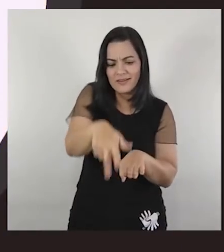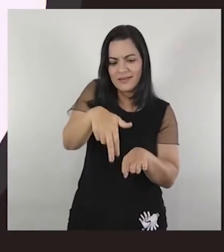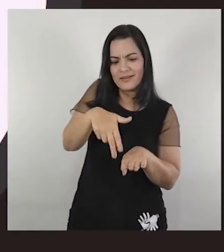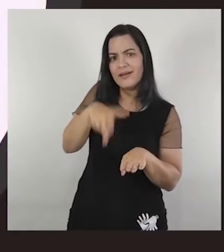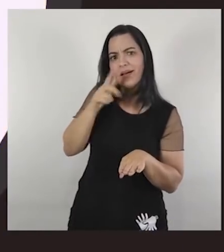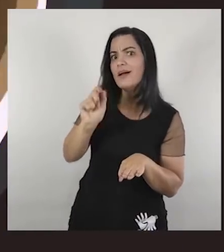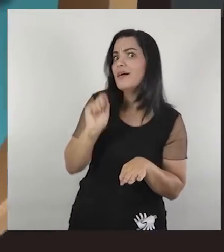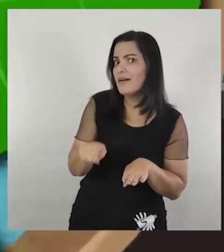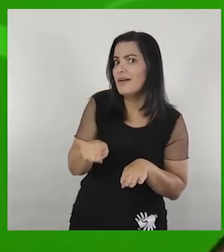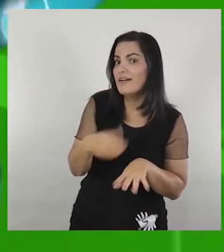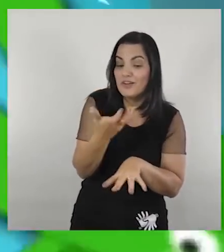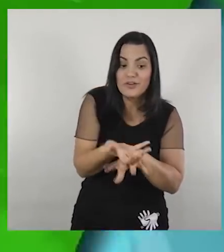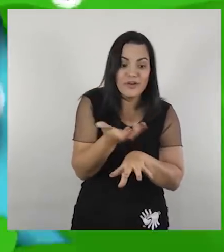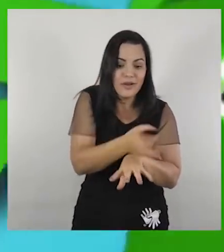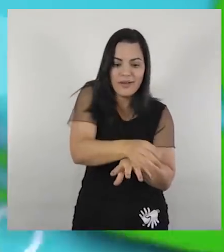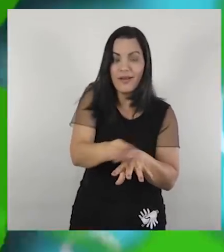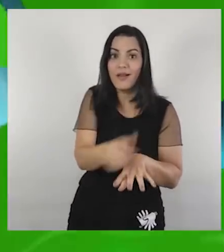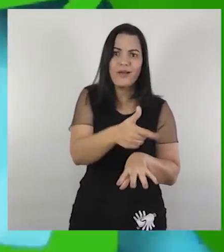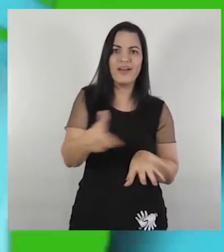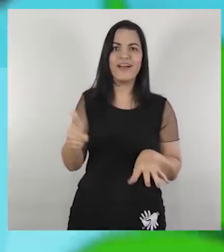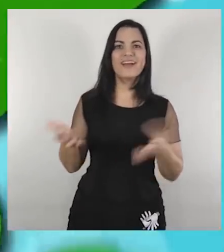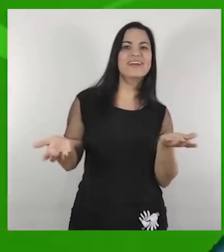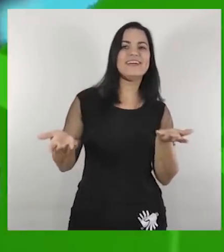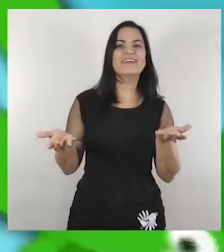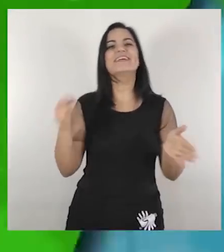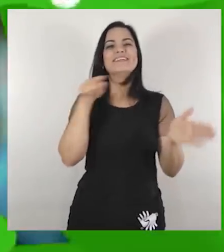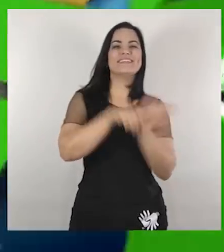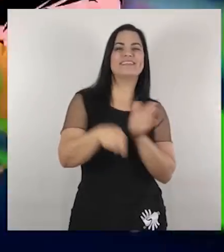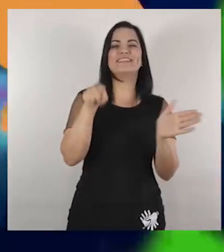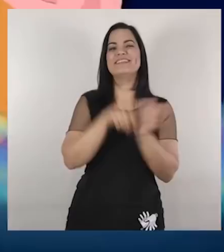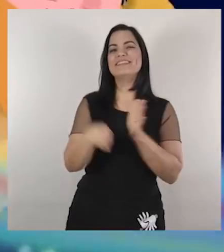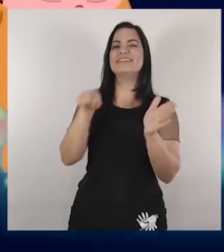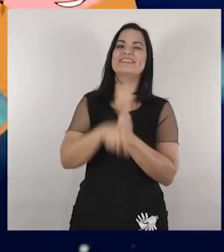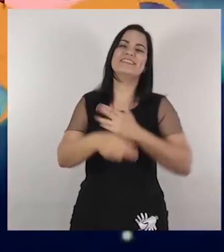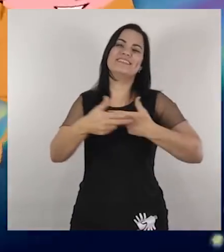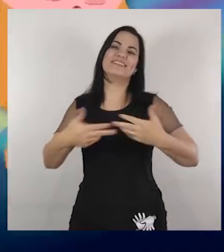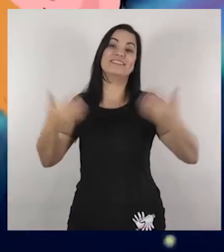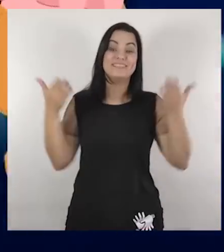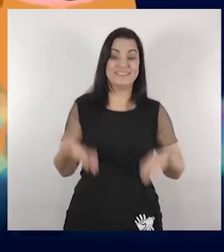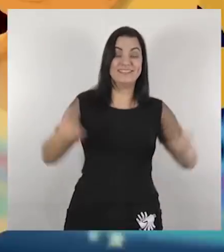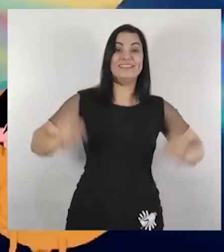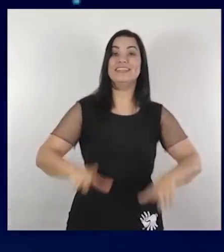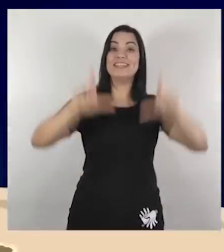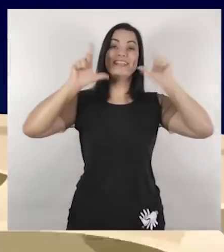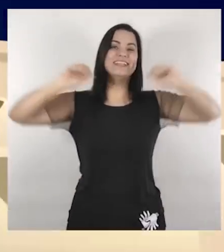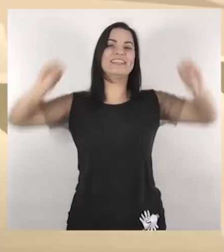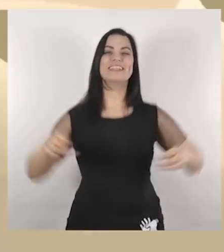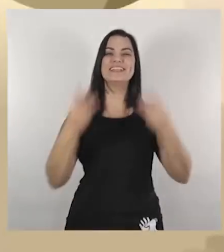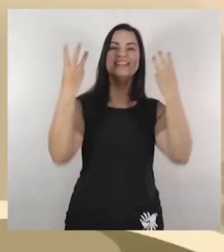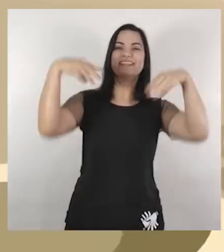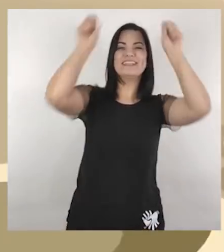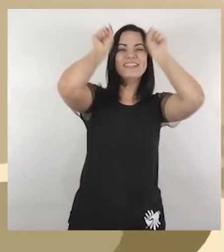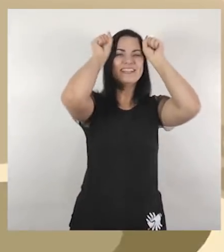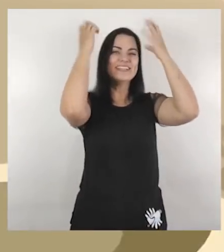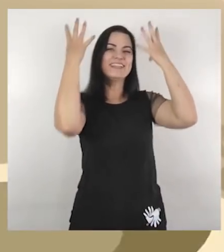não tem semente. Tudo que a pergunta a Luna faz. Esse é o show da